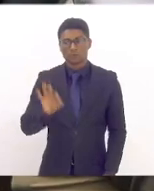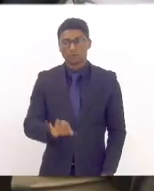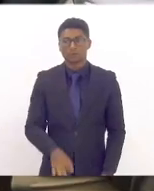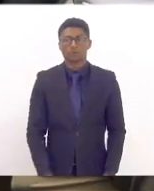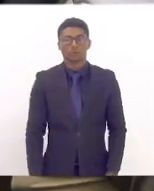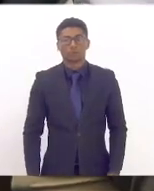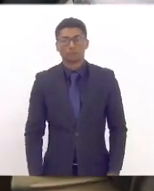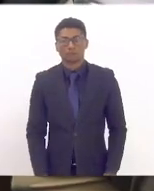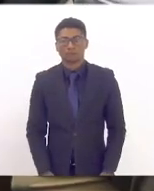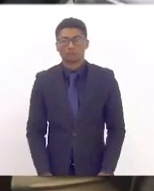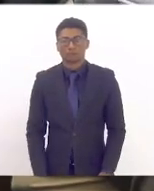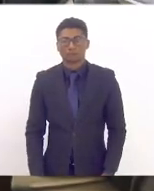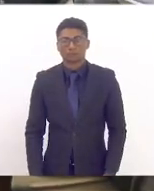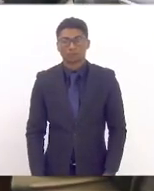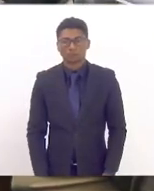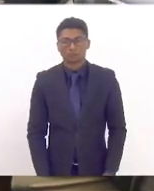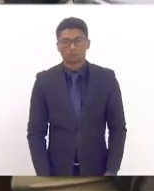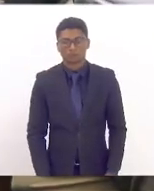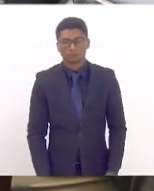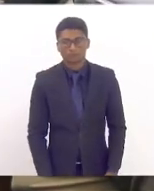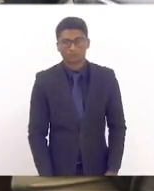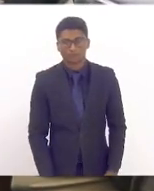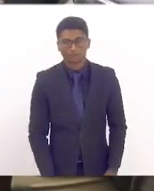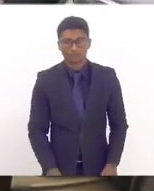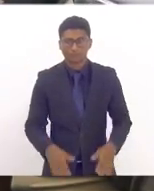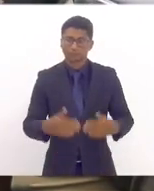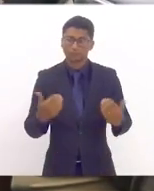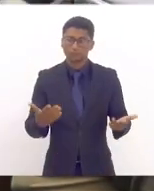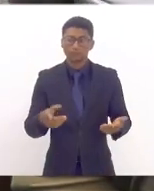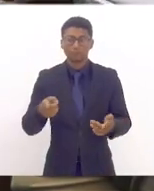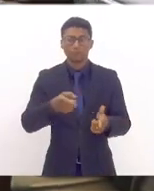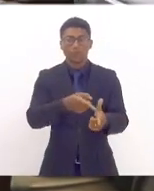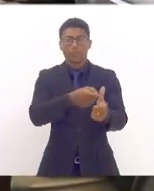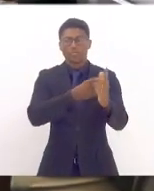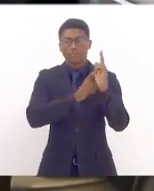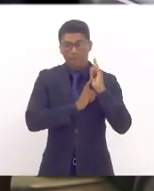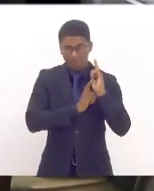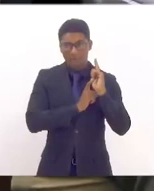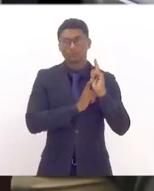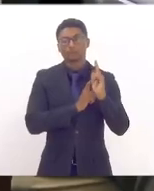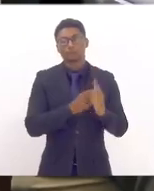5,9%. então depreende-se que ele já tá devendo